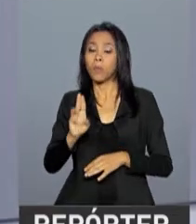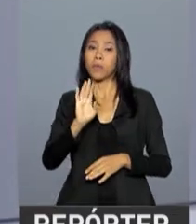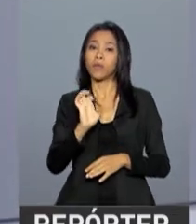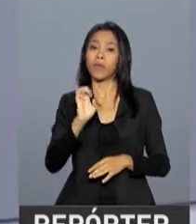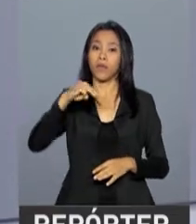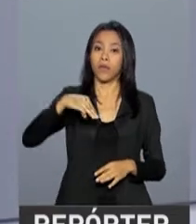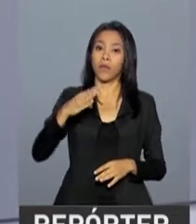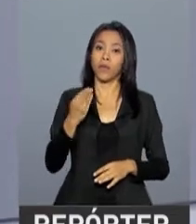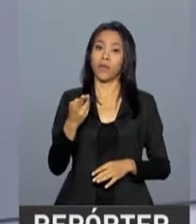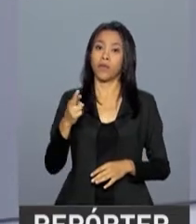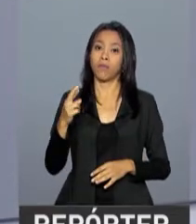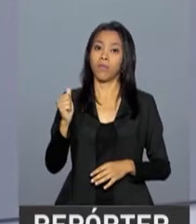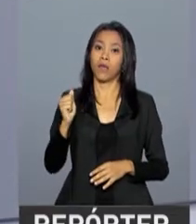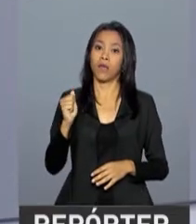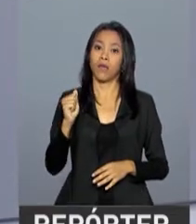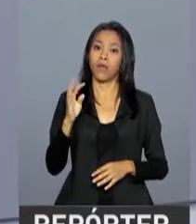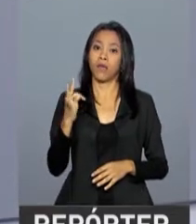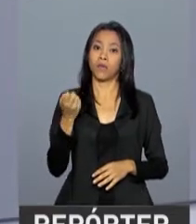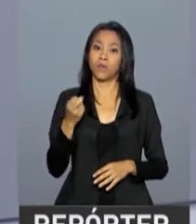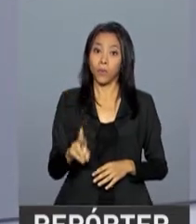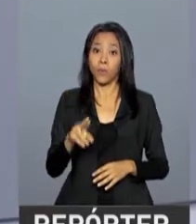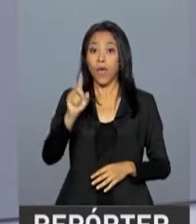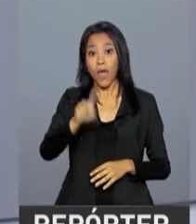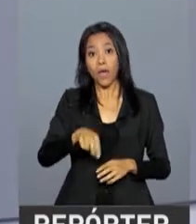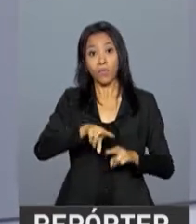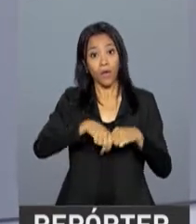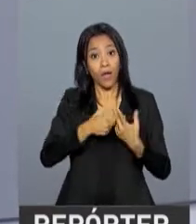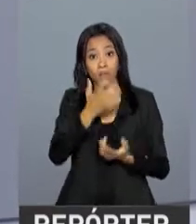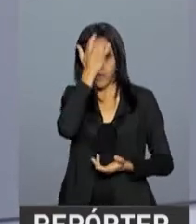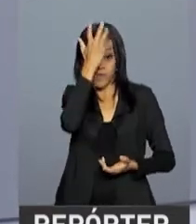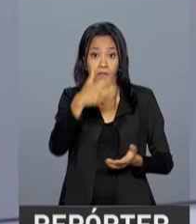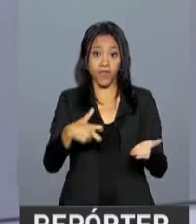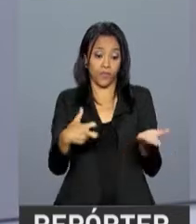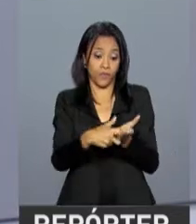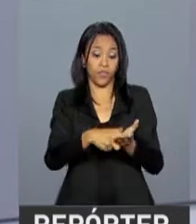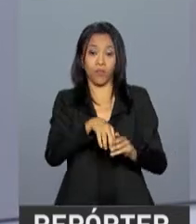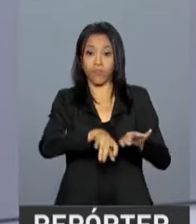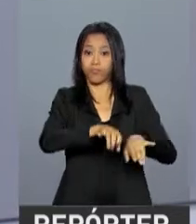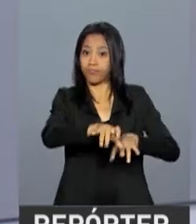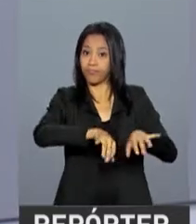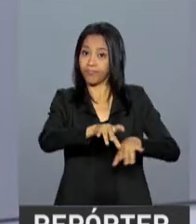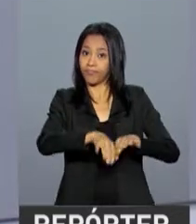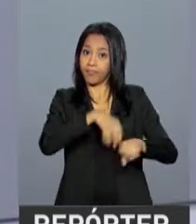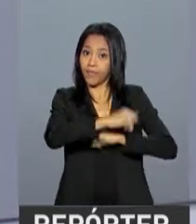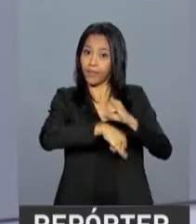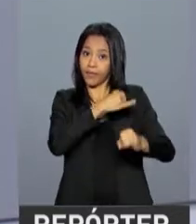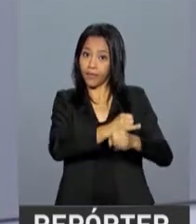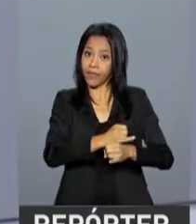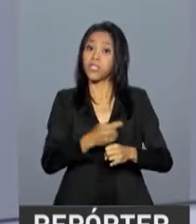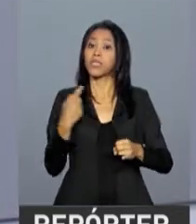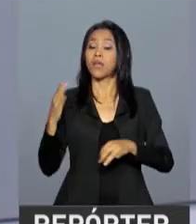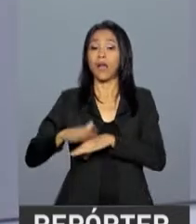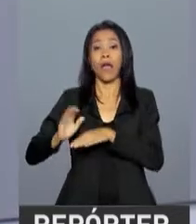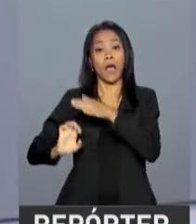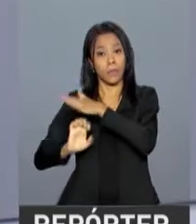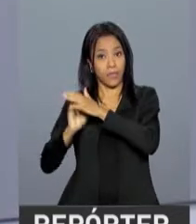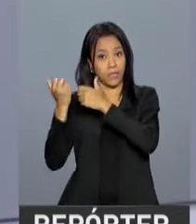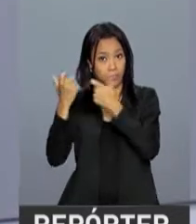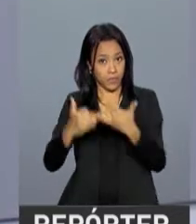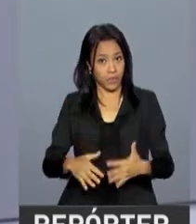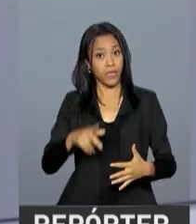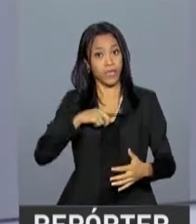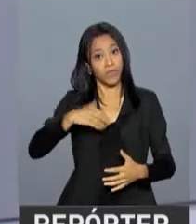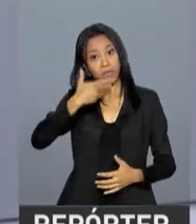foi motivado pela possibilidade de obter o visto por meio eletrônico. A Embratur afirma que também houve aumento nos pedidos